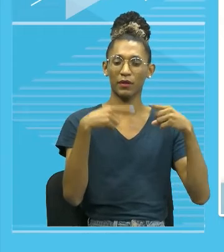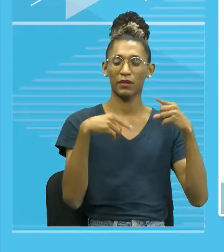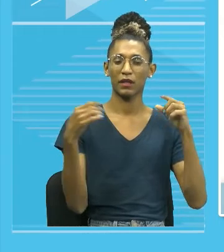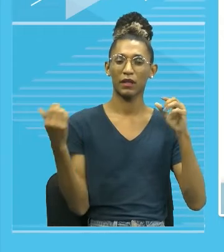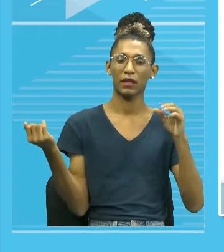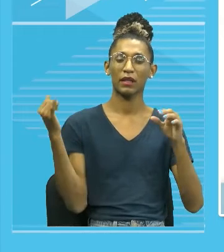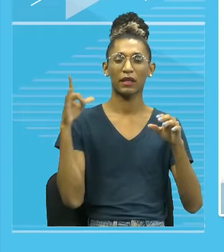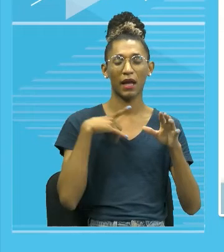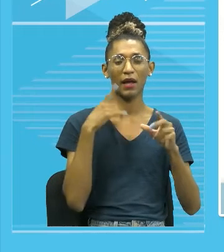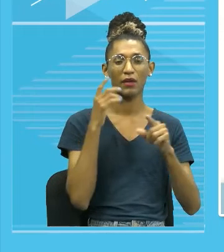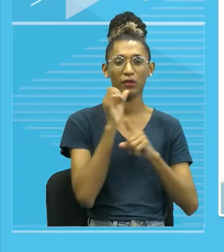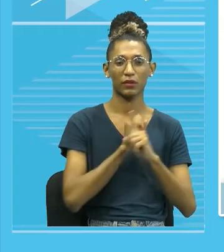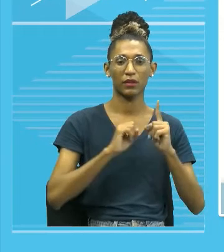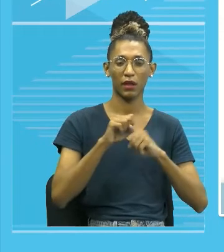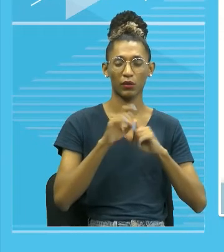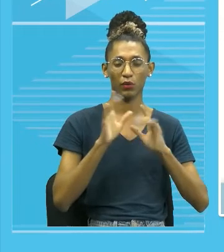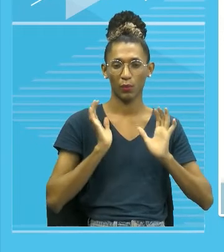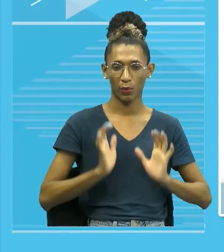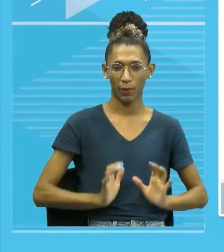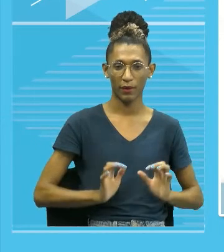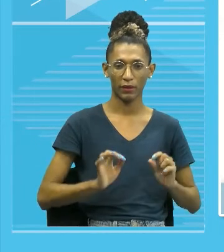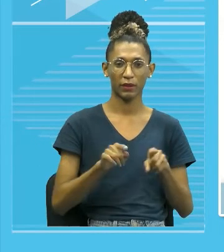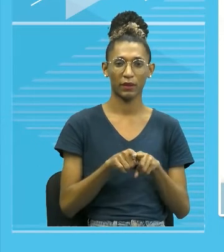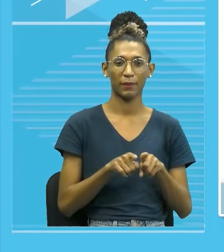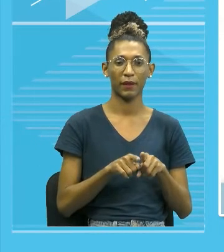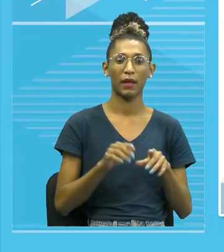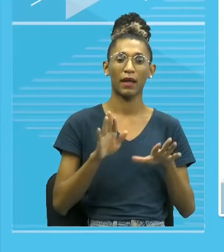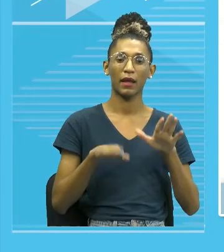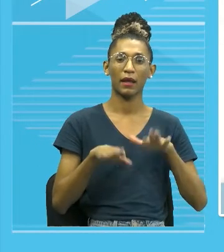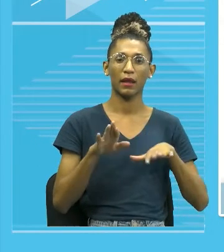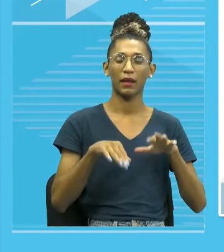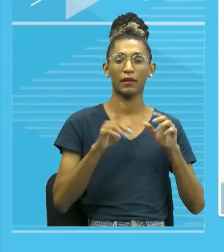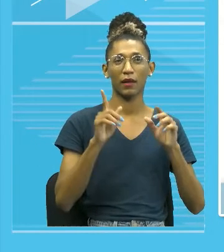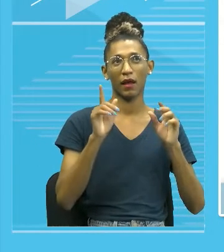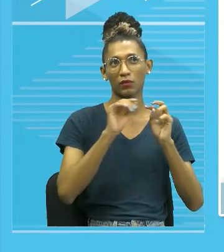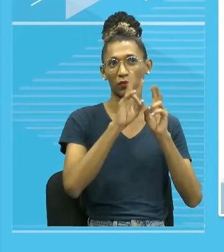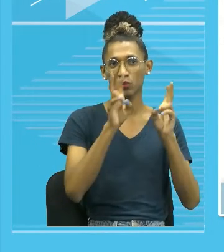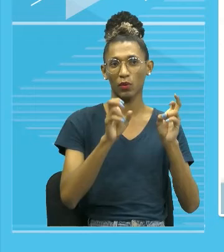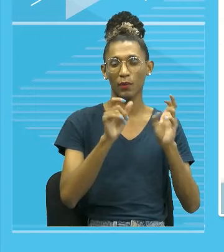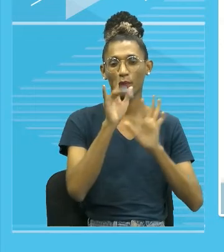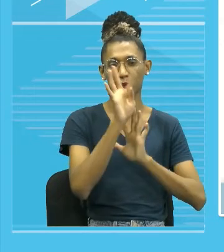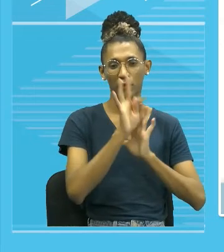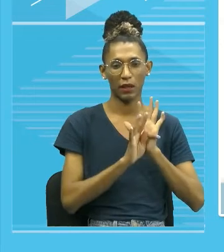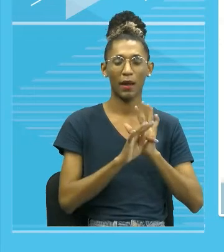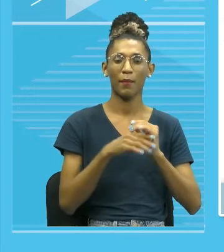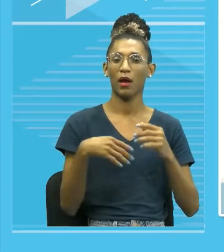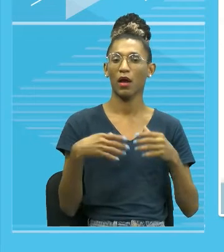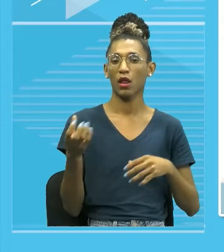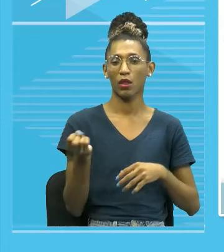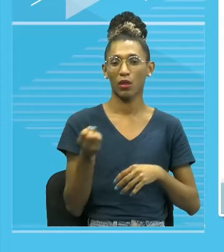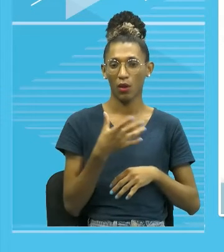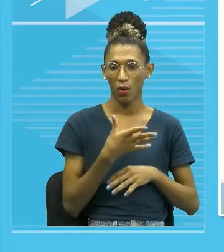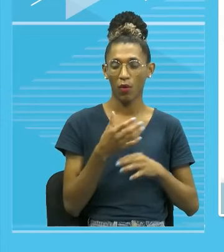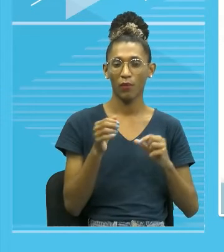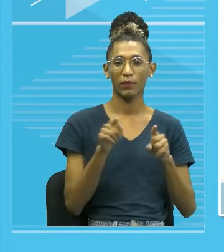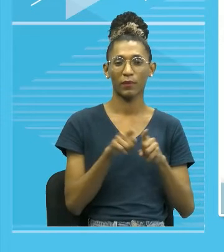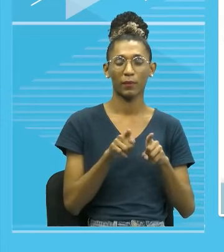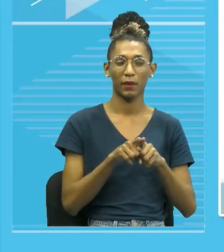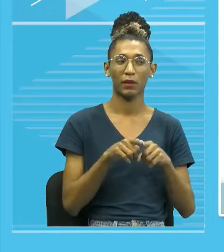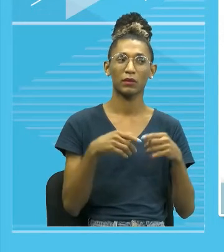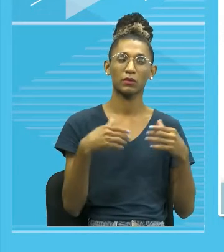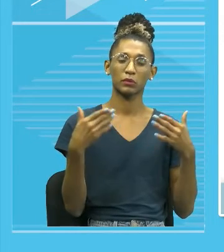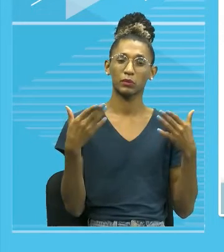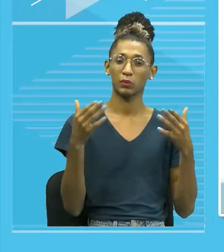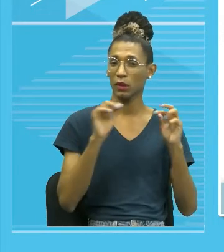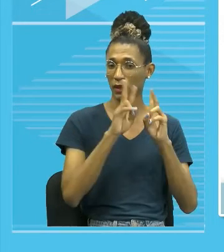comportamento da sociedade geralmente é sobre um tema atual um tema contemporâneo né